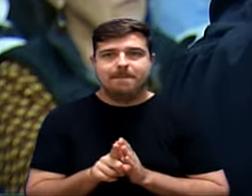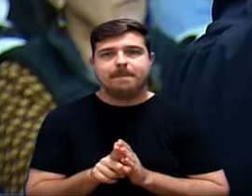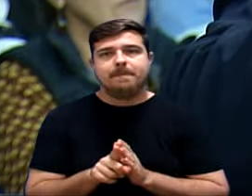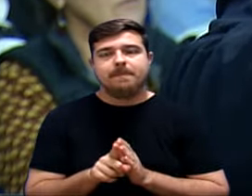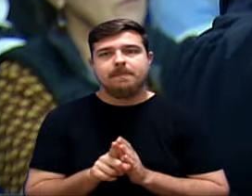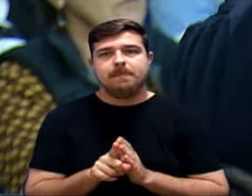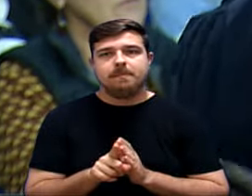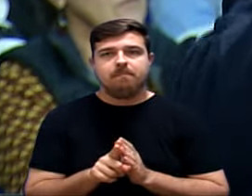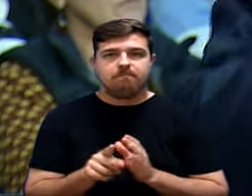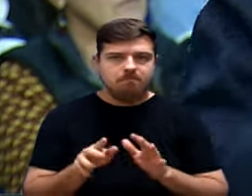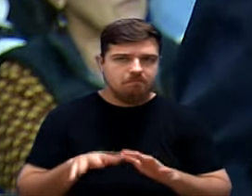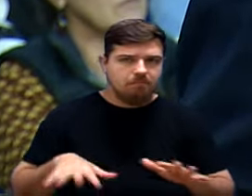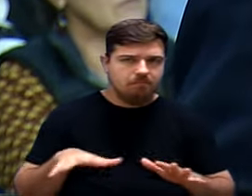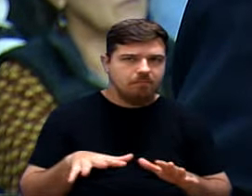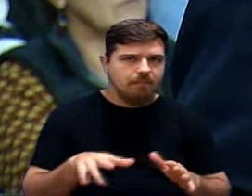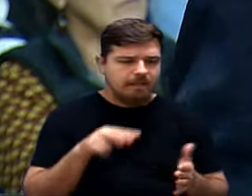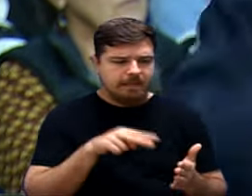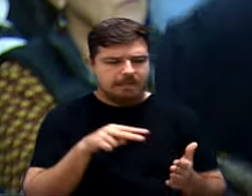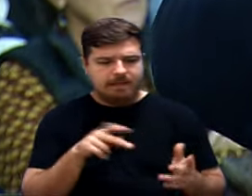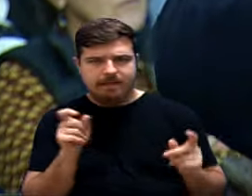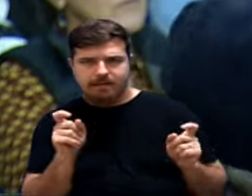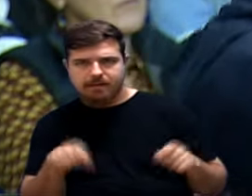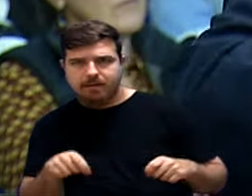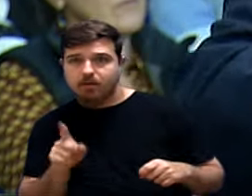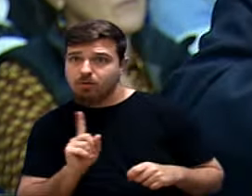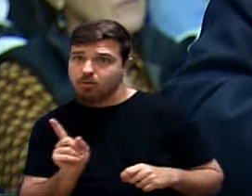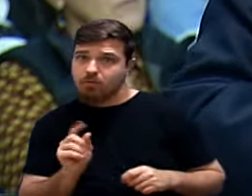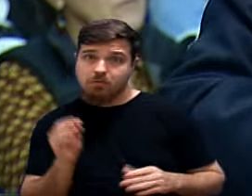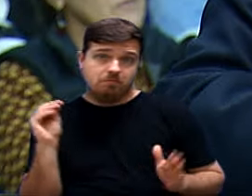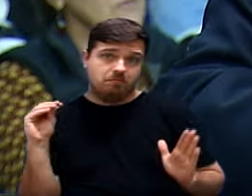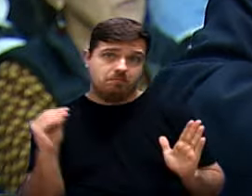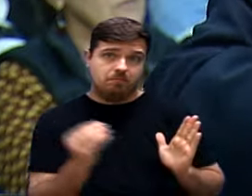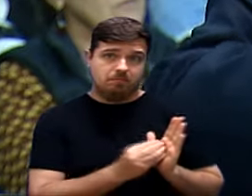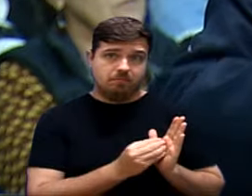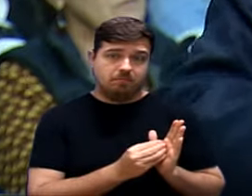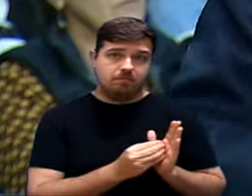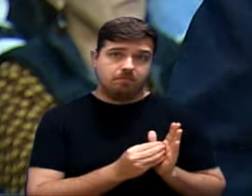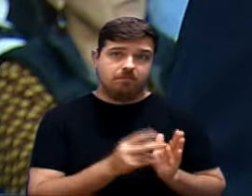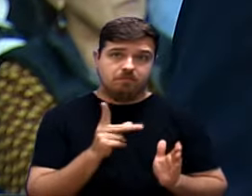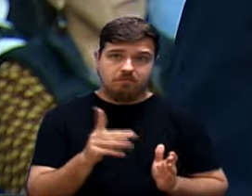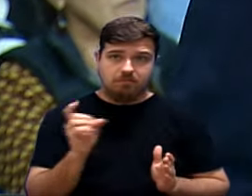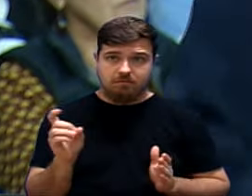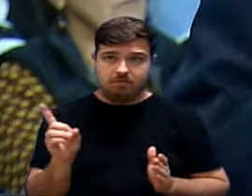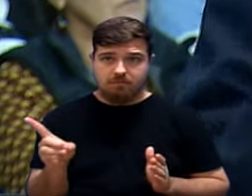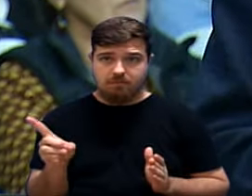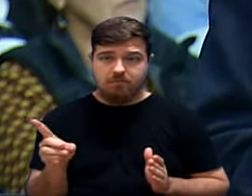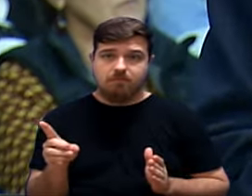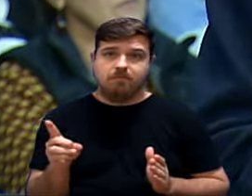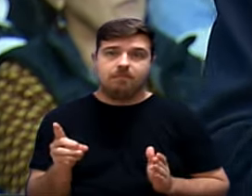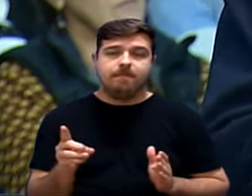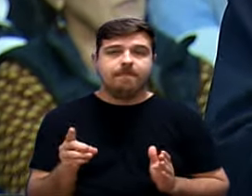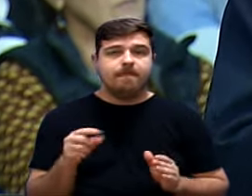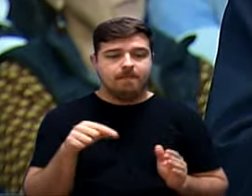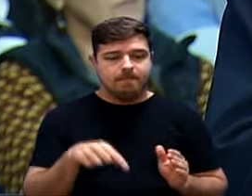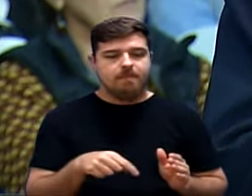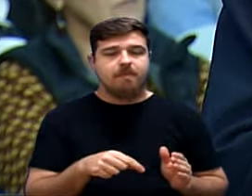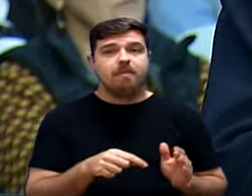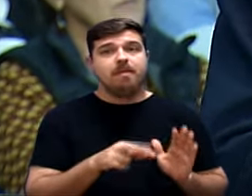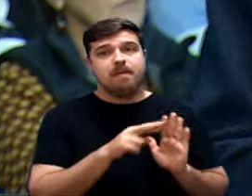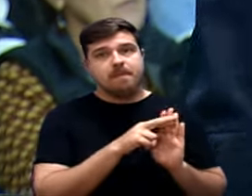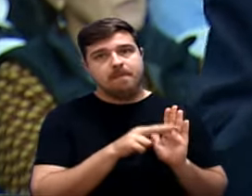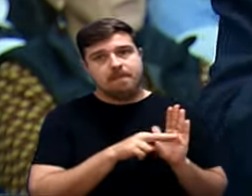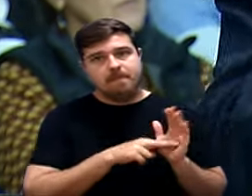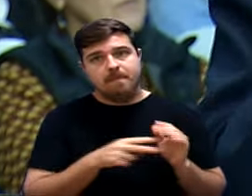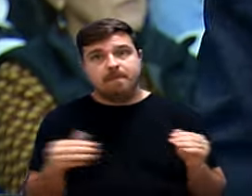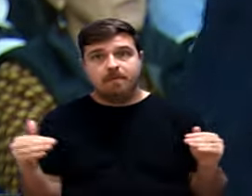isso vocês consideram possível não inserir no no plano diretor esta mesma orientação desse